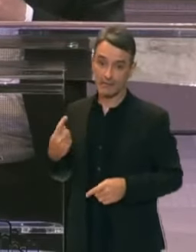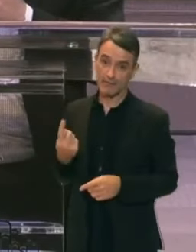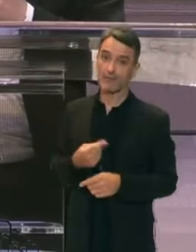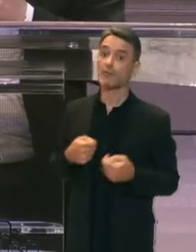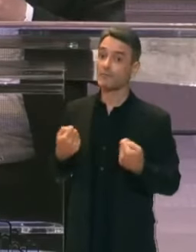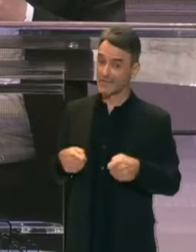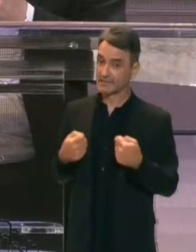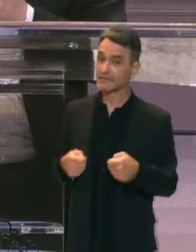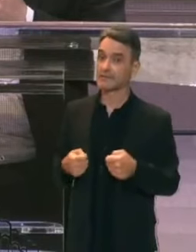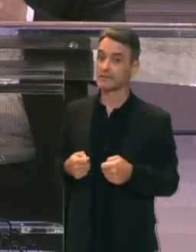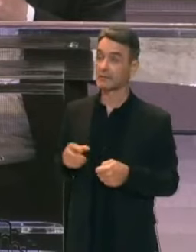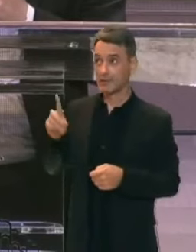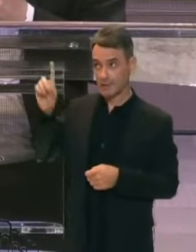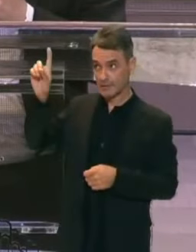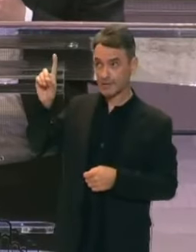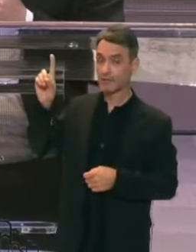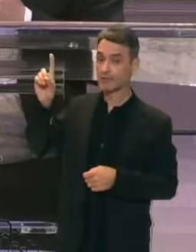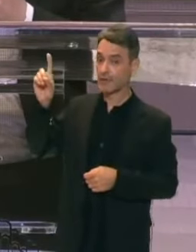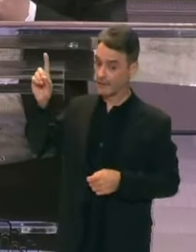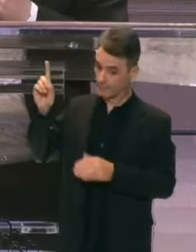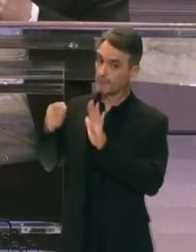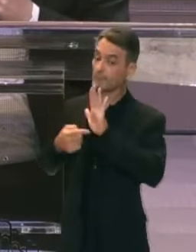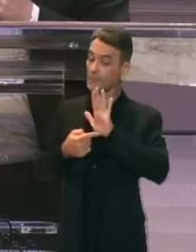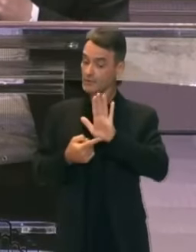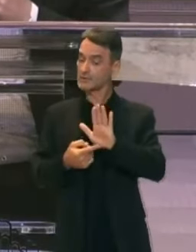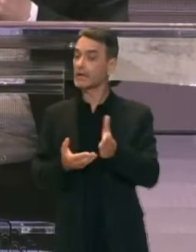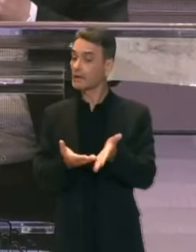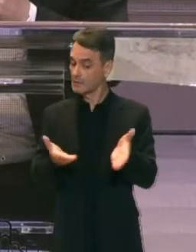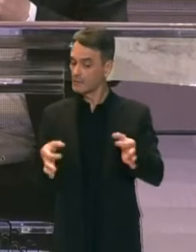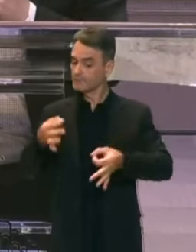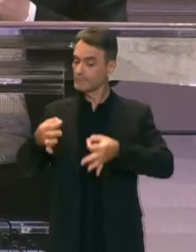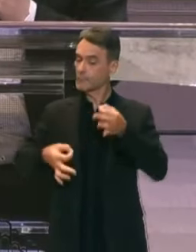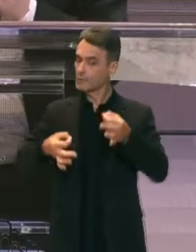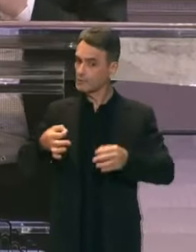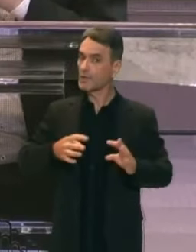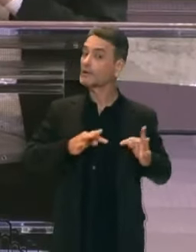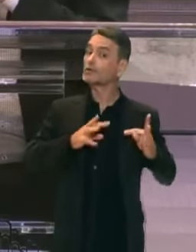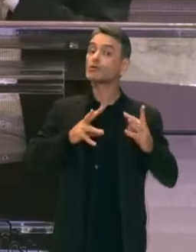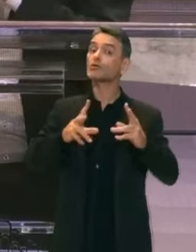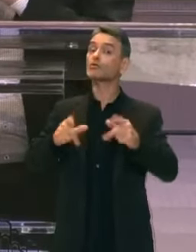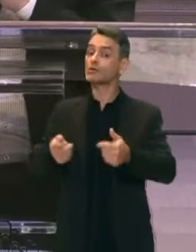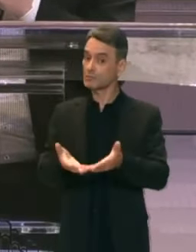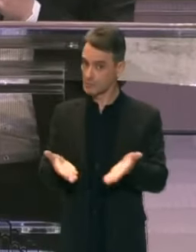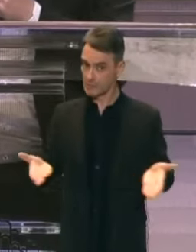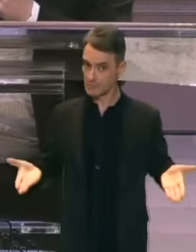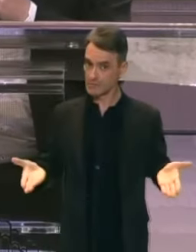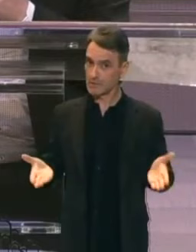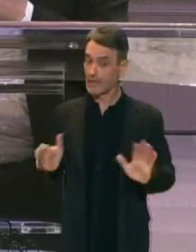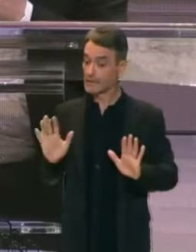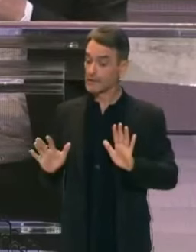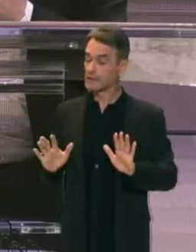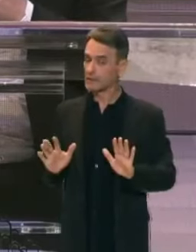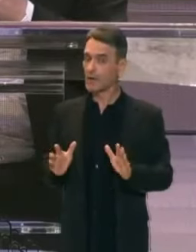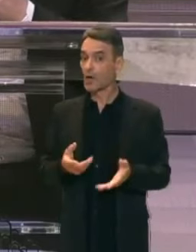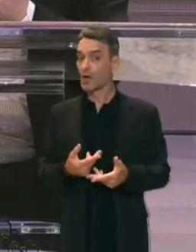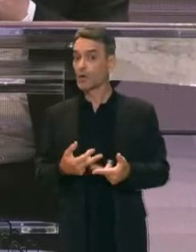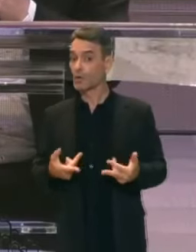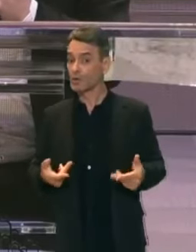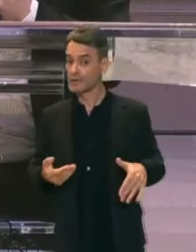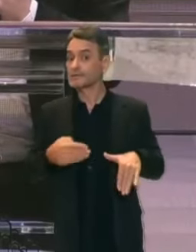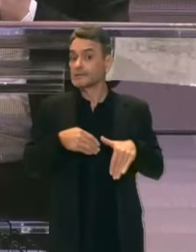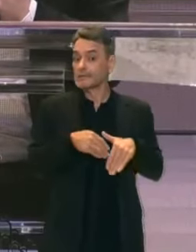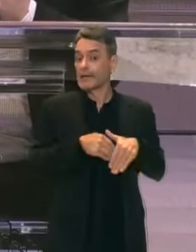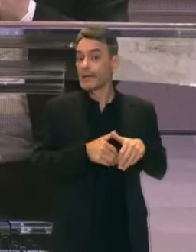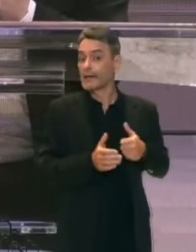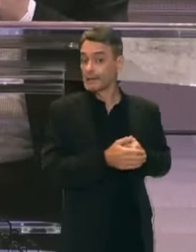de trazer o juízo, todas as coisas, até as que estão escondidas, sejam elas